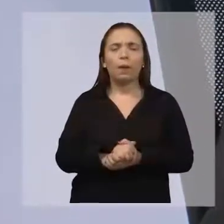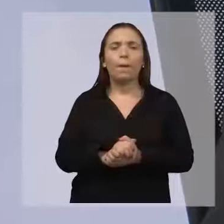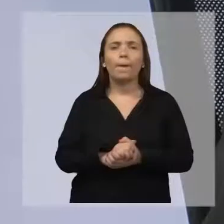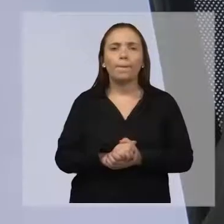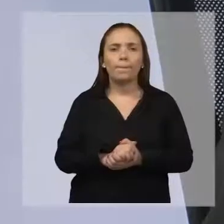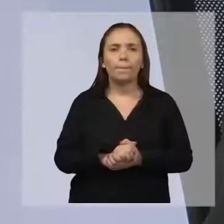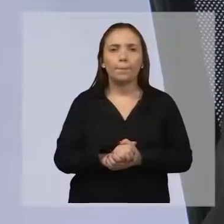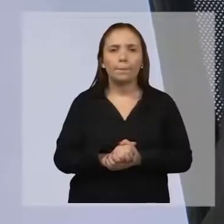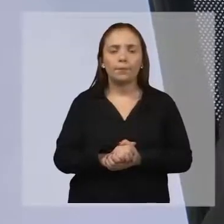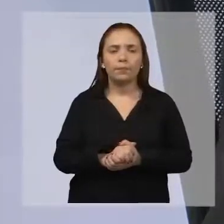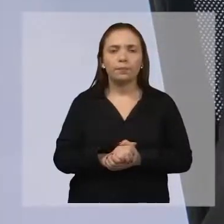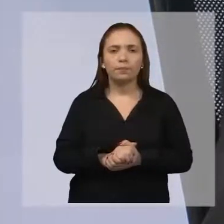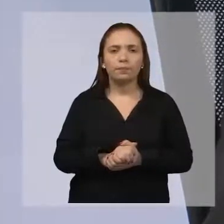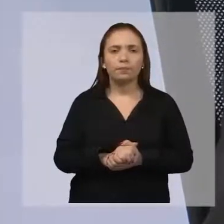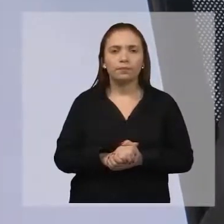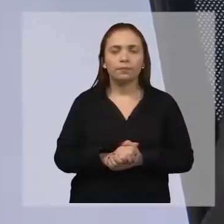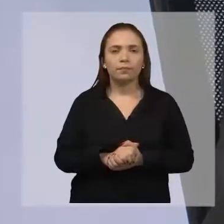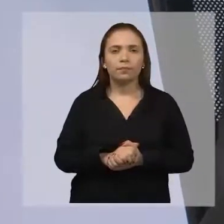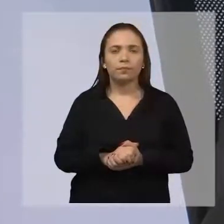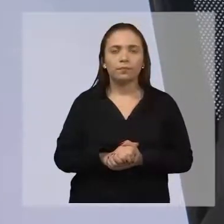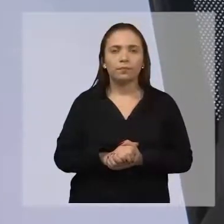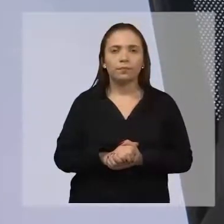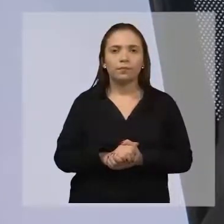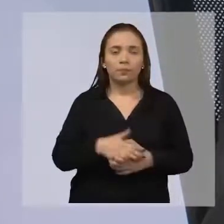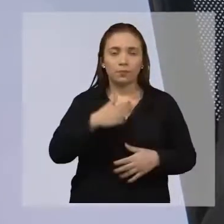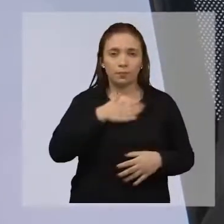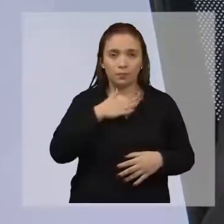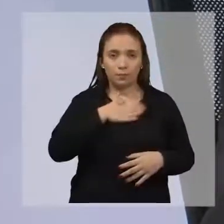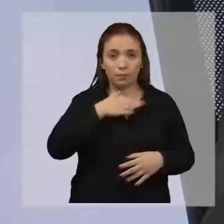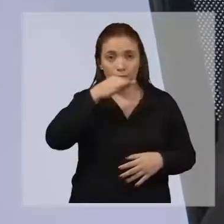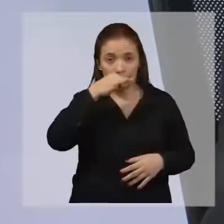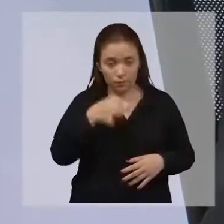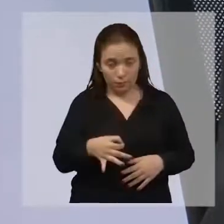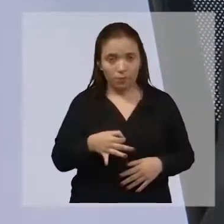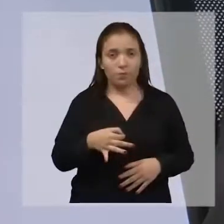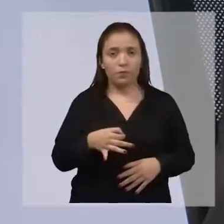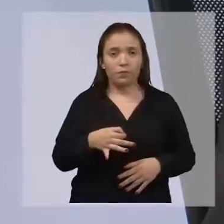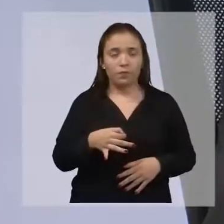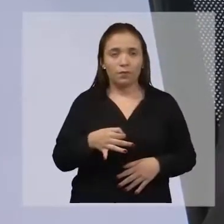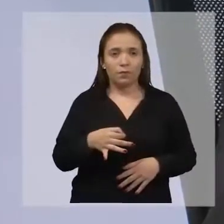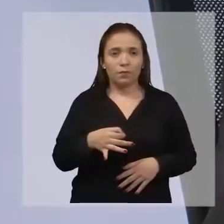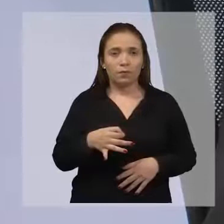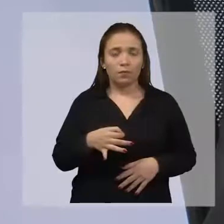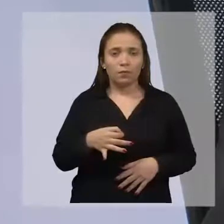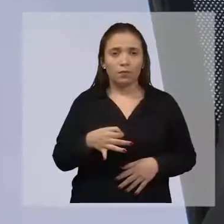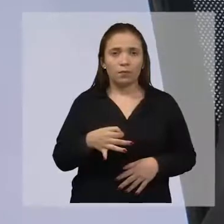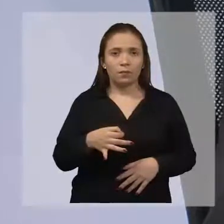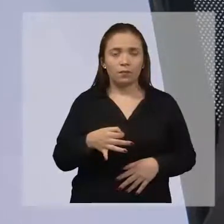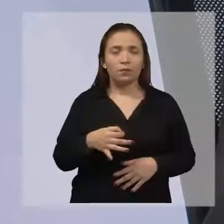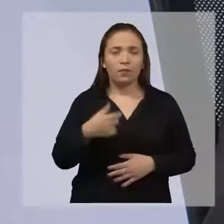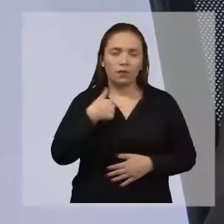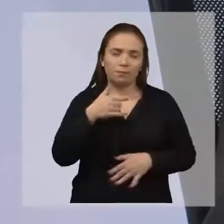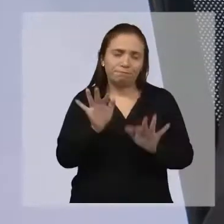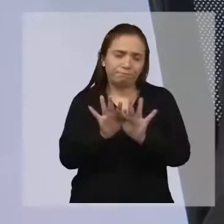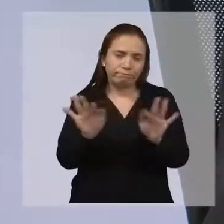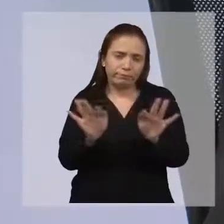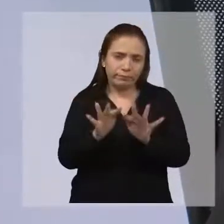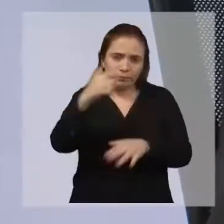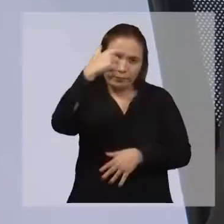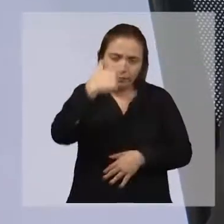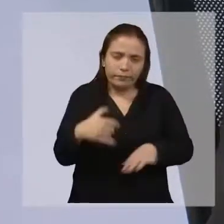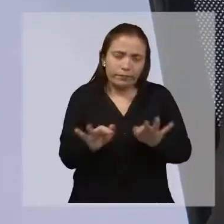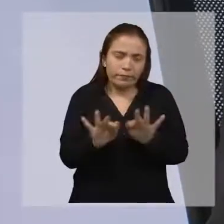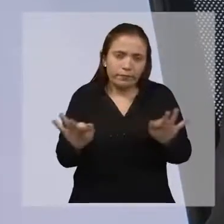Na minha visão primária, e eu não passo de um primário, apesar de ter me formado em